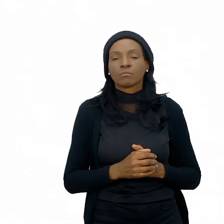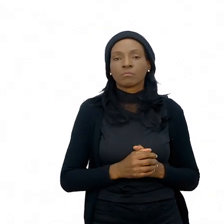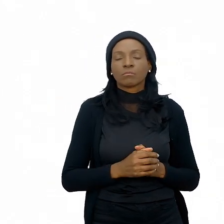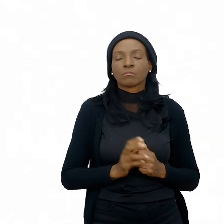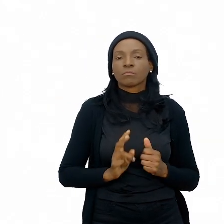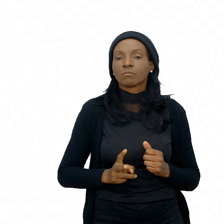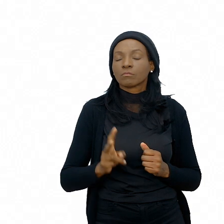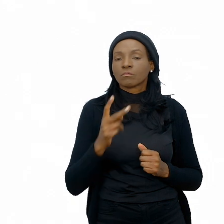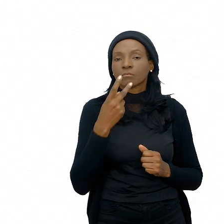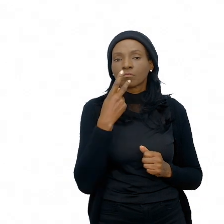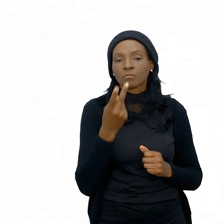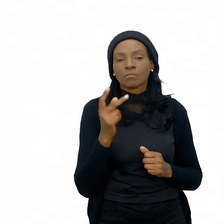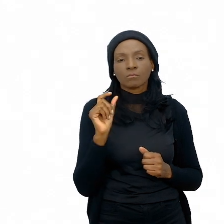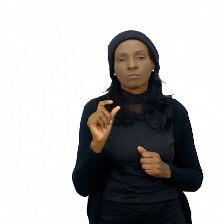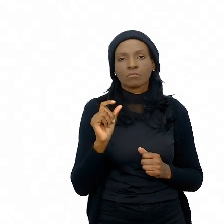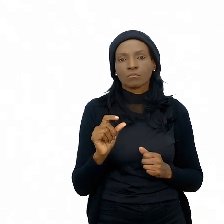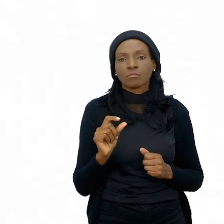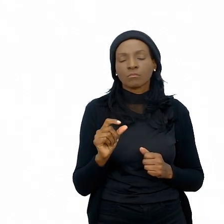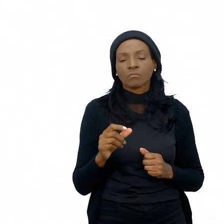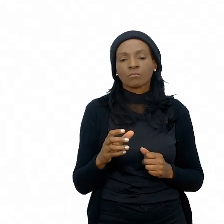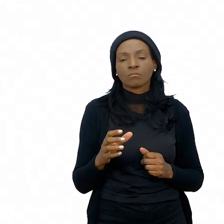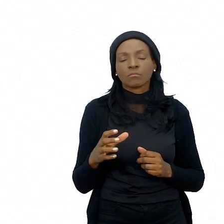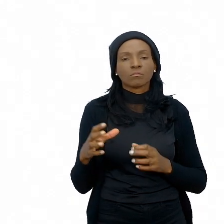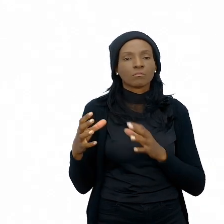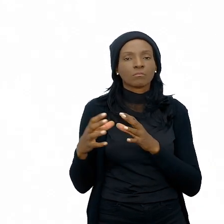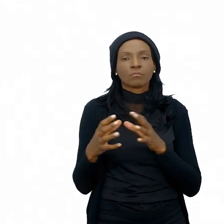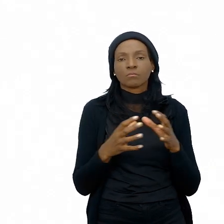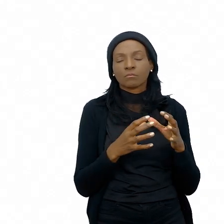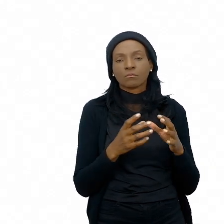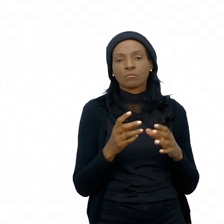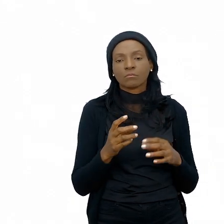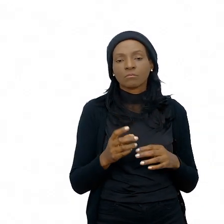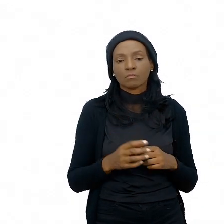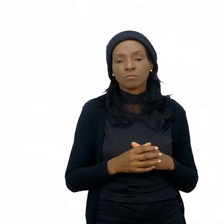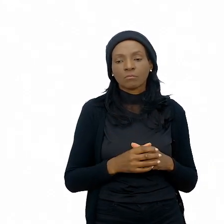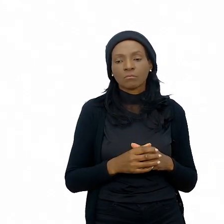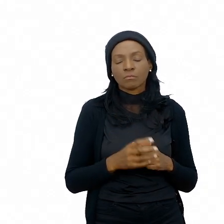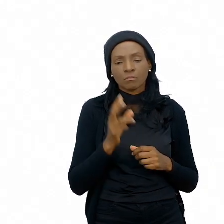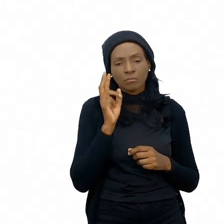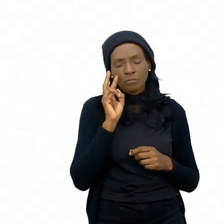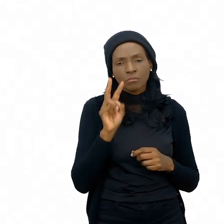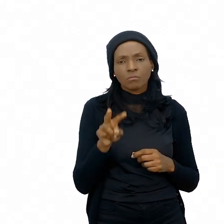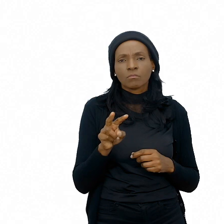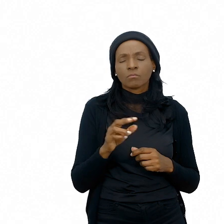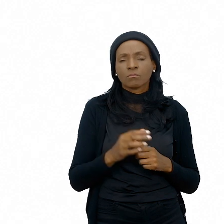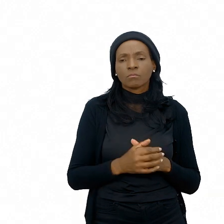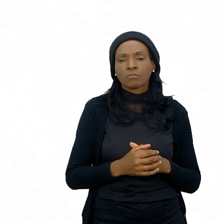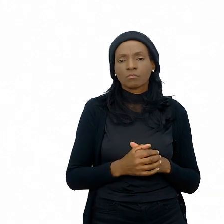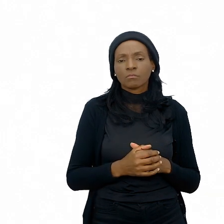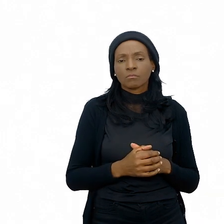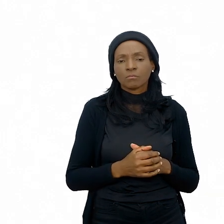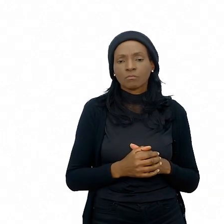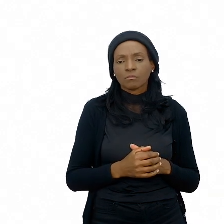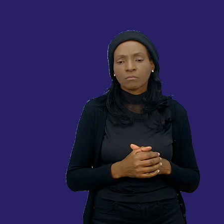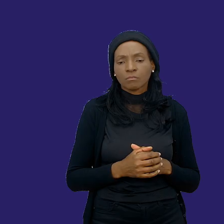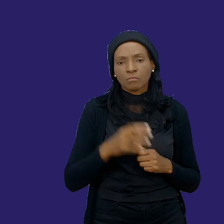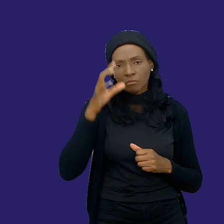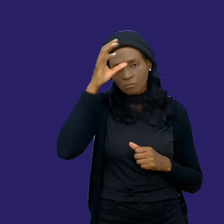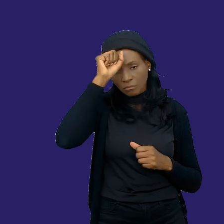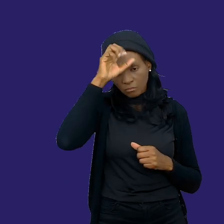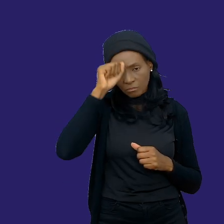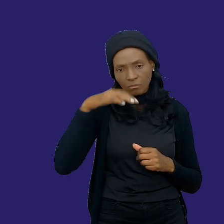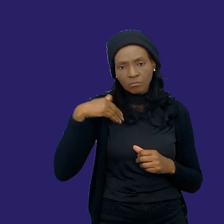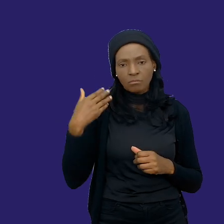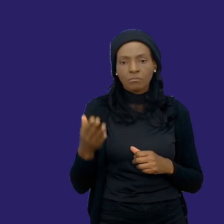Continuamos falando um pouquinho dessas categorias quando a gente vai olhar para as aprendizagens